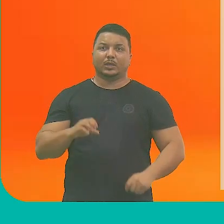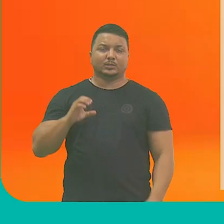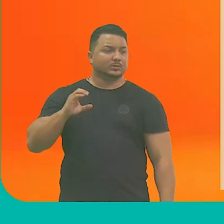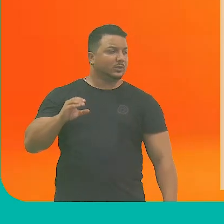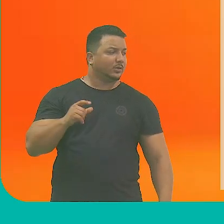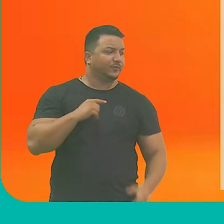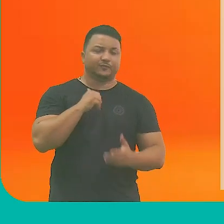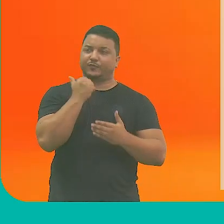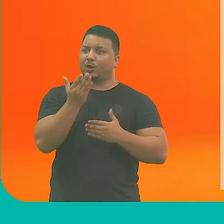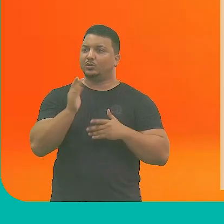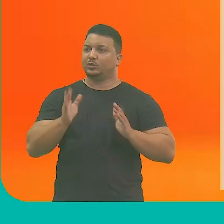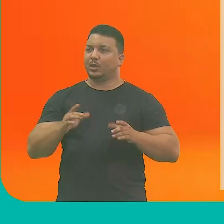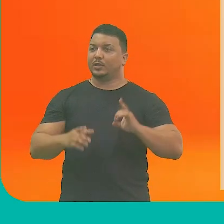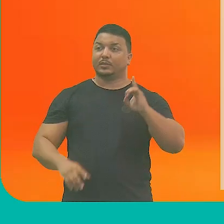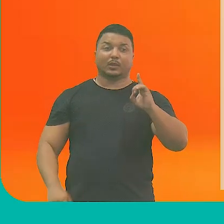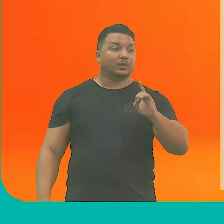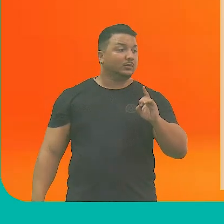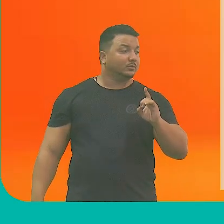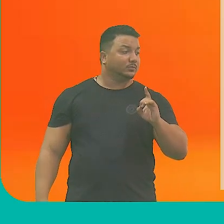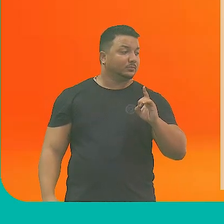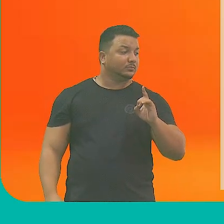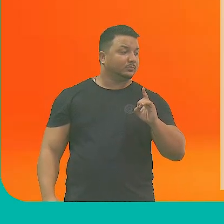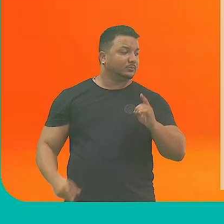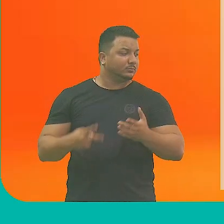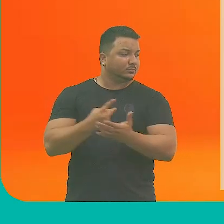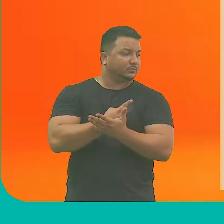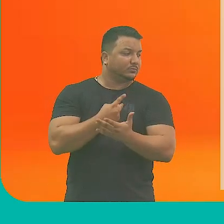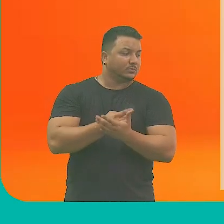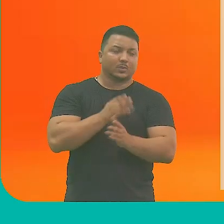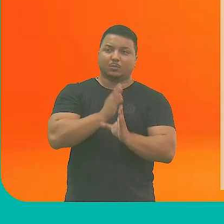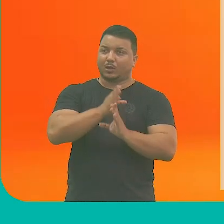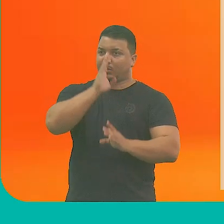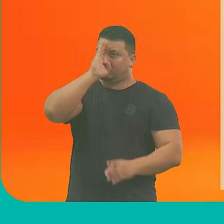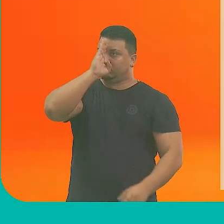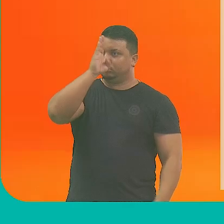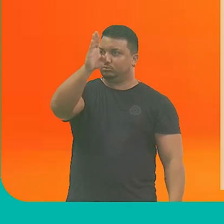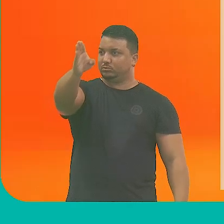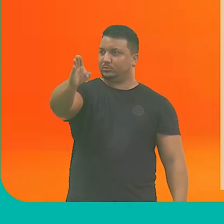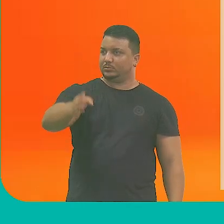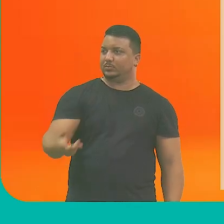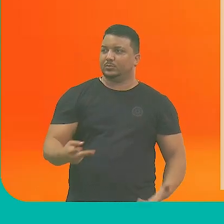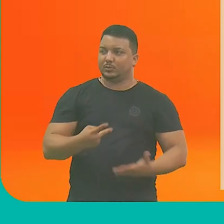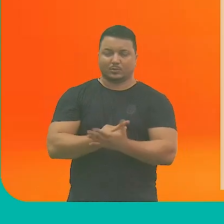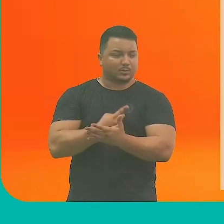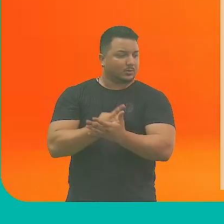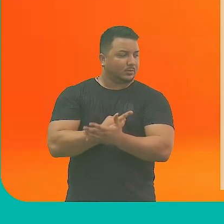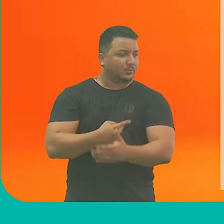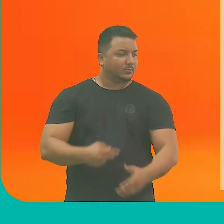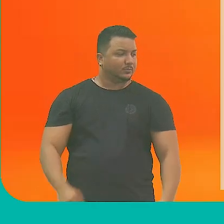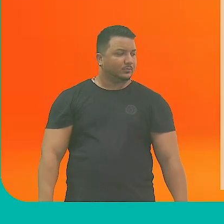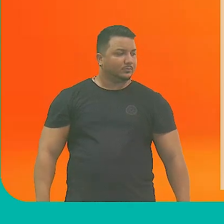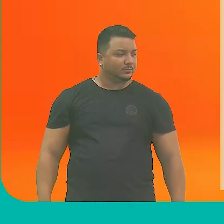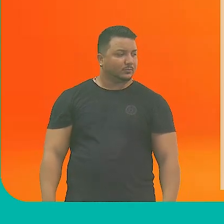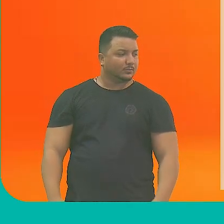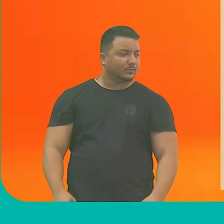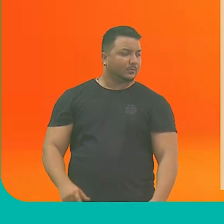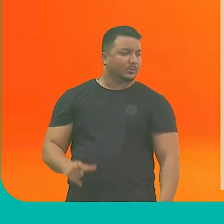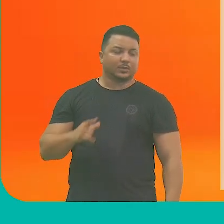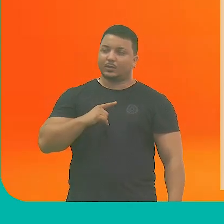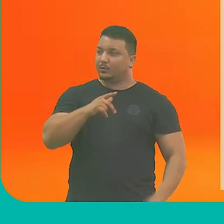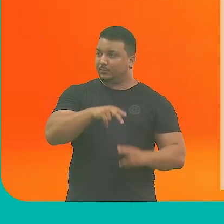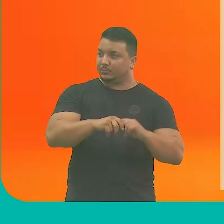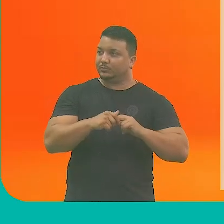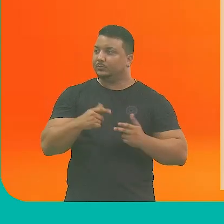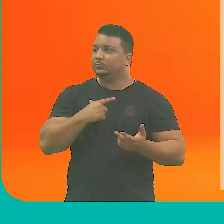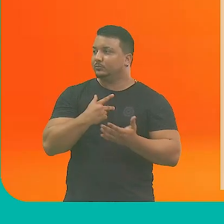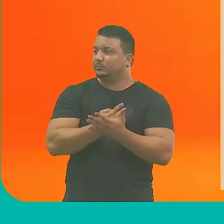está fora, o item D está errado, porque ela continua crescendo. Como a torneira está desligada, ela não cresce não, ela está